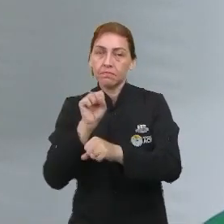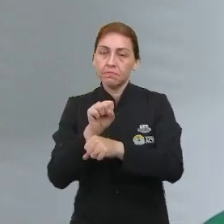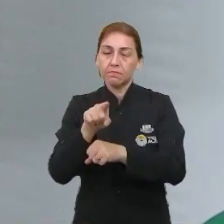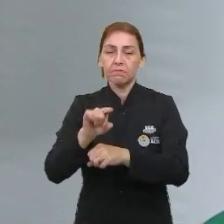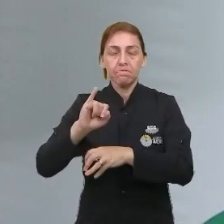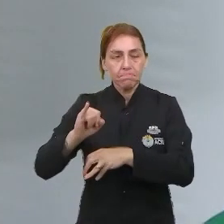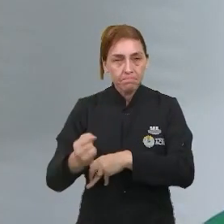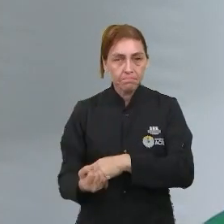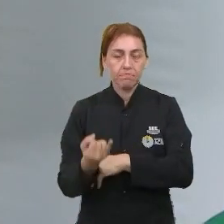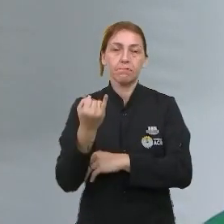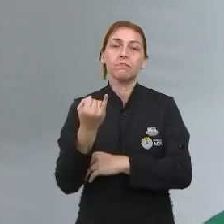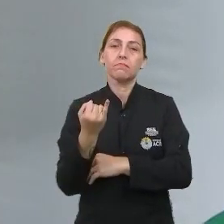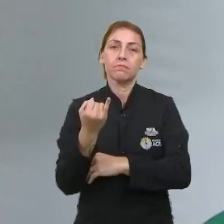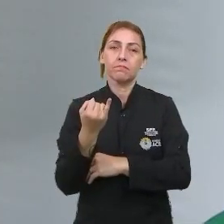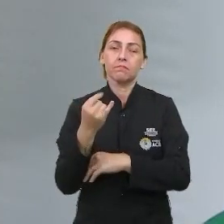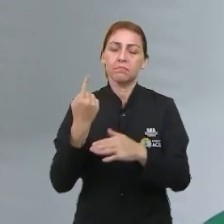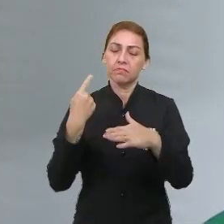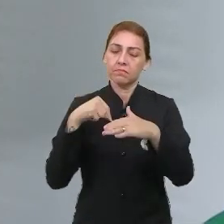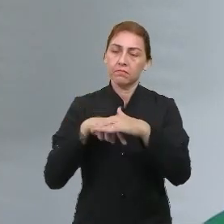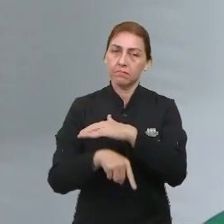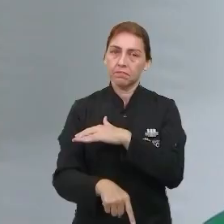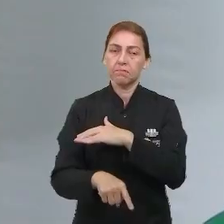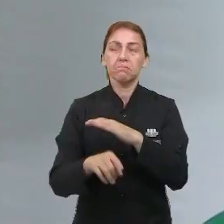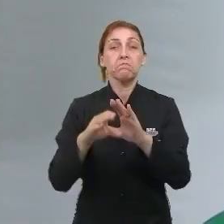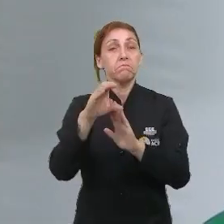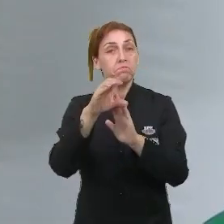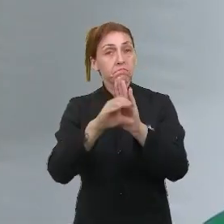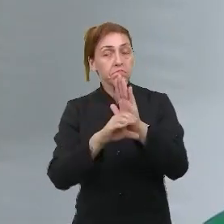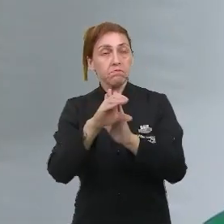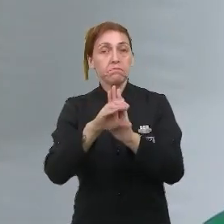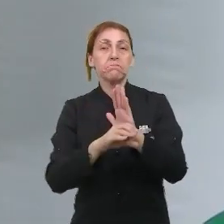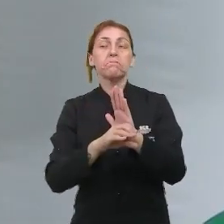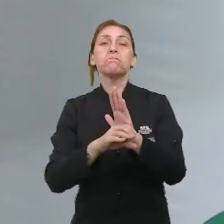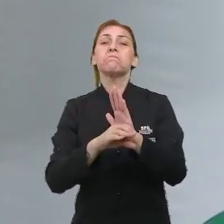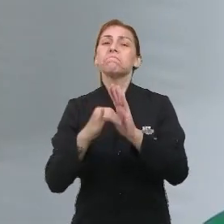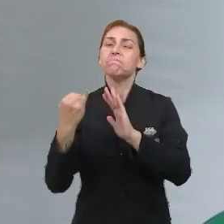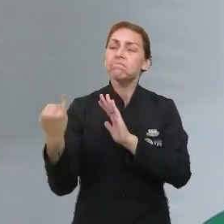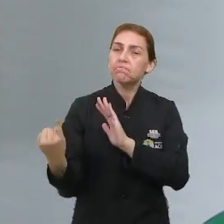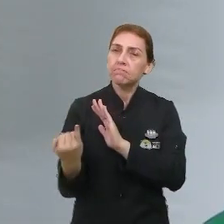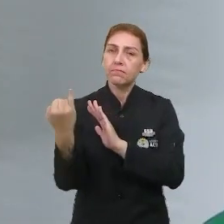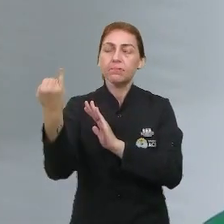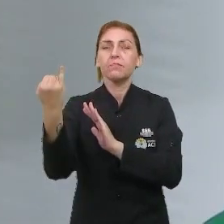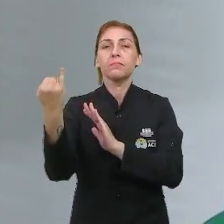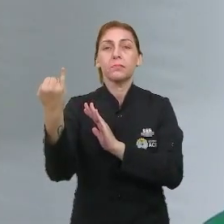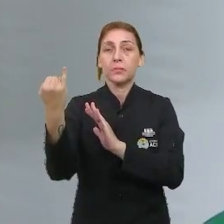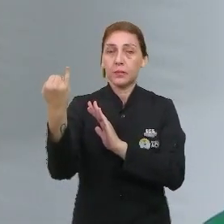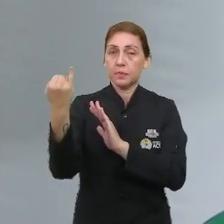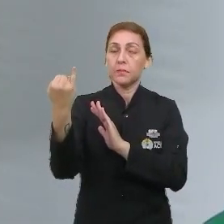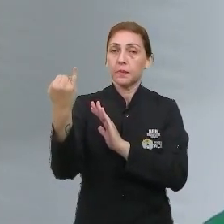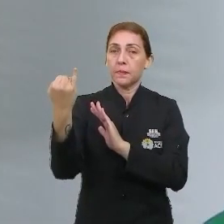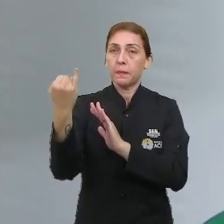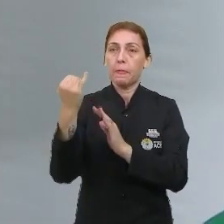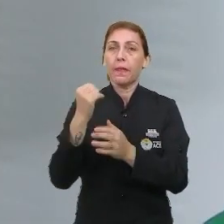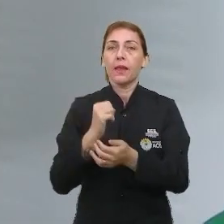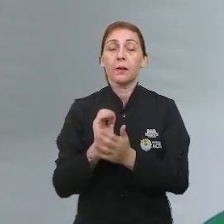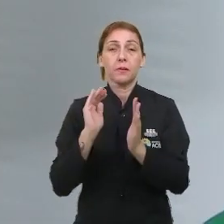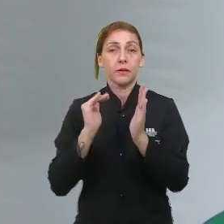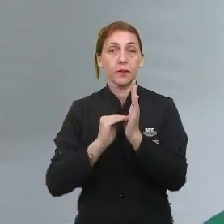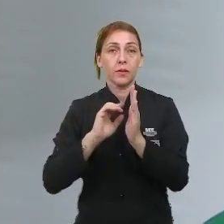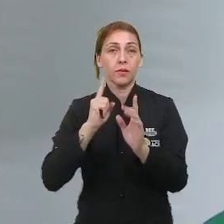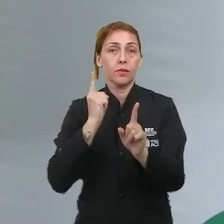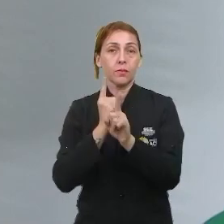tenham aproveitado. Aprofundem-se nesse conteúdo, é um conteúdo importantíssimo, viu, pessoal?